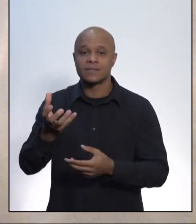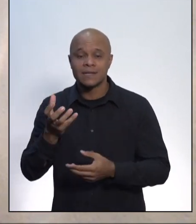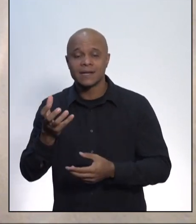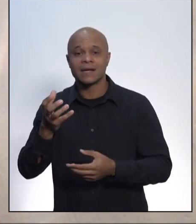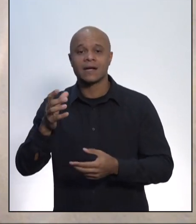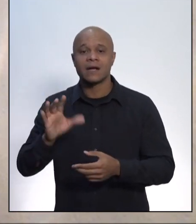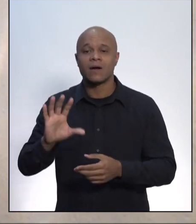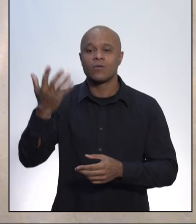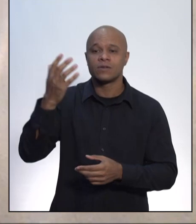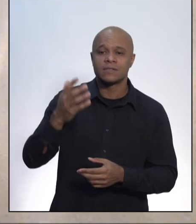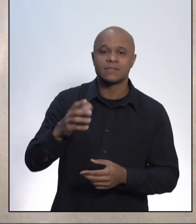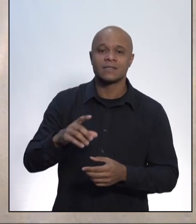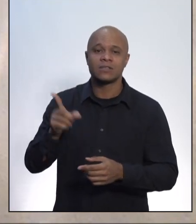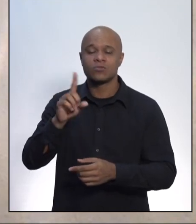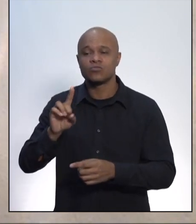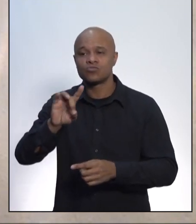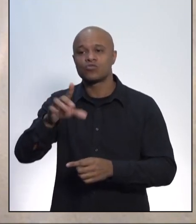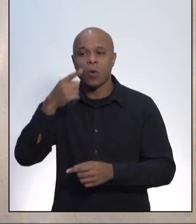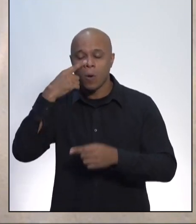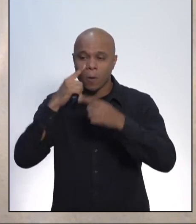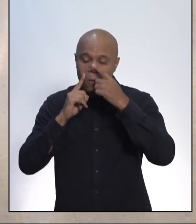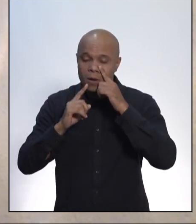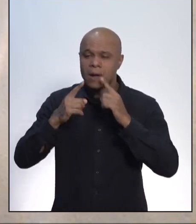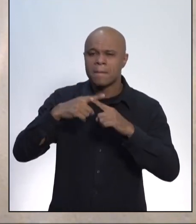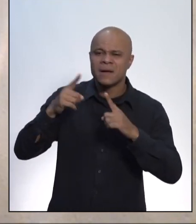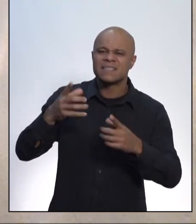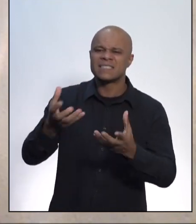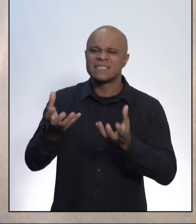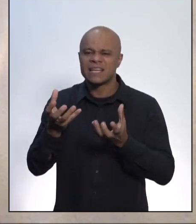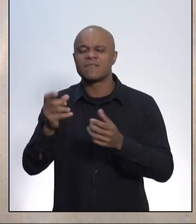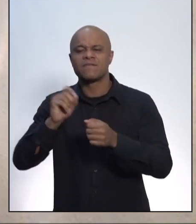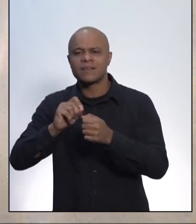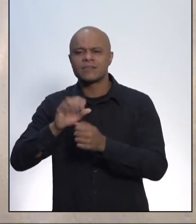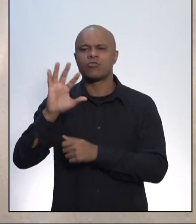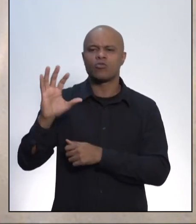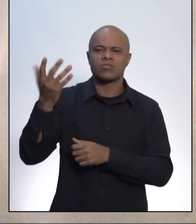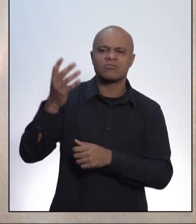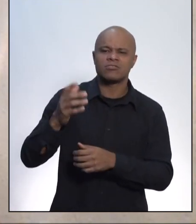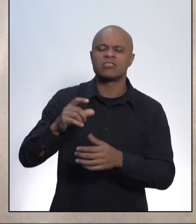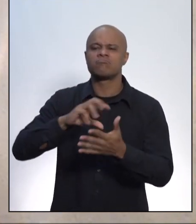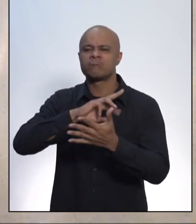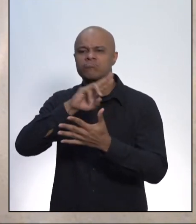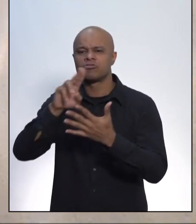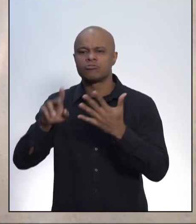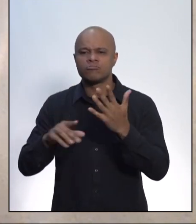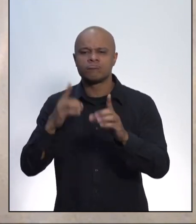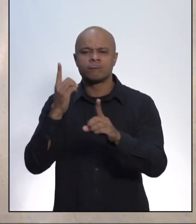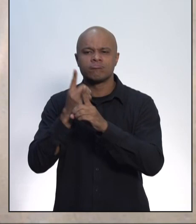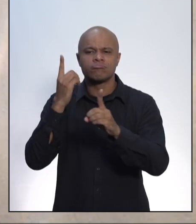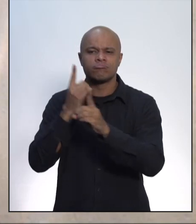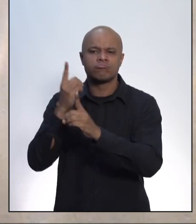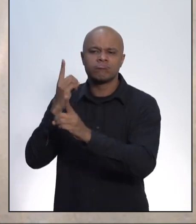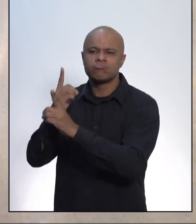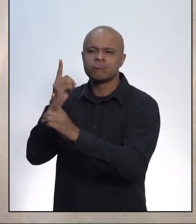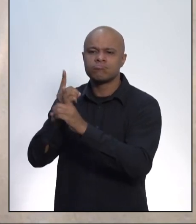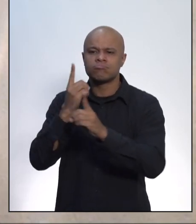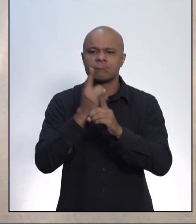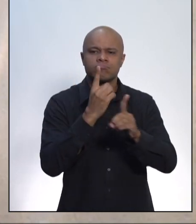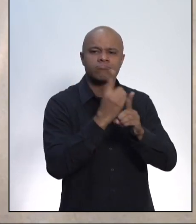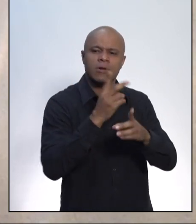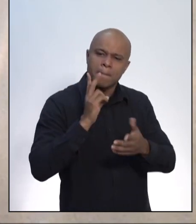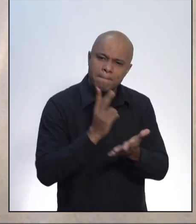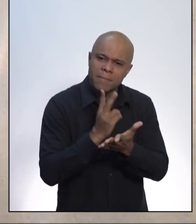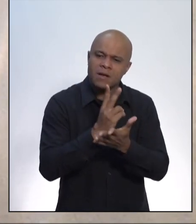quero ficar chorando, entendeu? Então a gente está aqui para vender o lenço, buscando alternativas, buscando novos negócios, mesmo no momento de